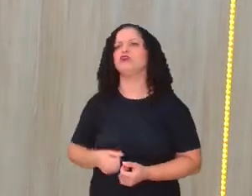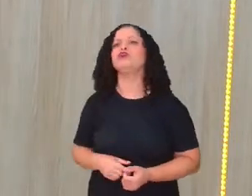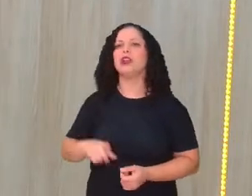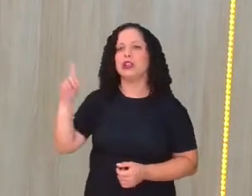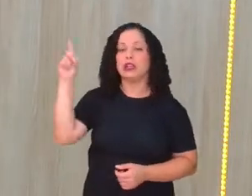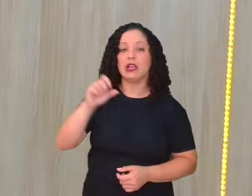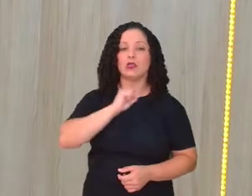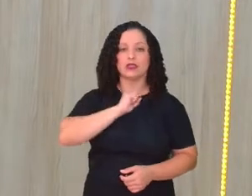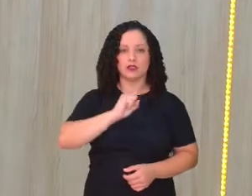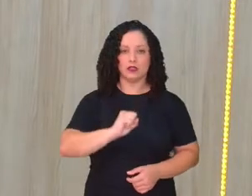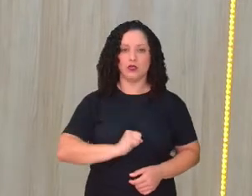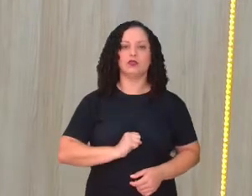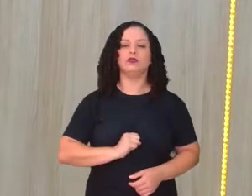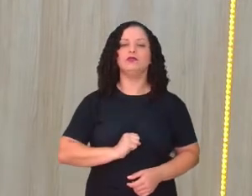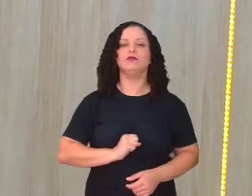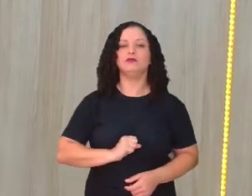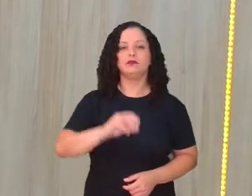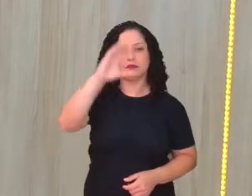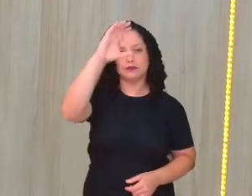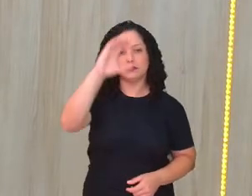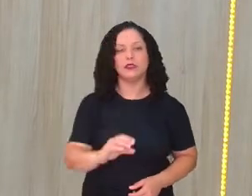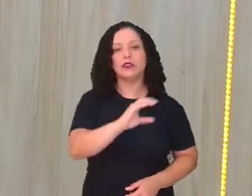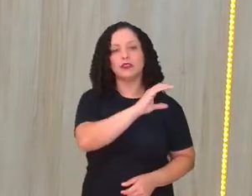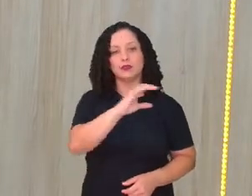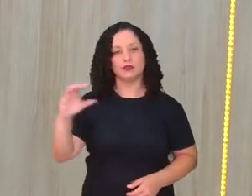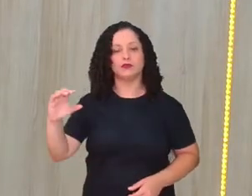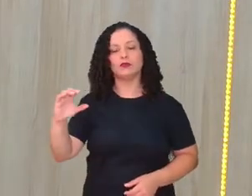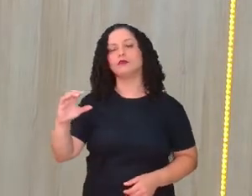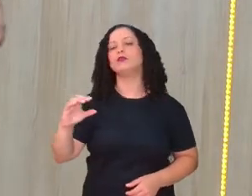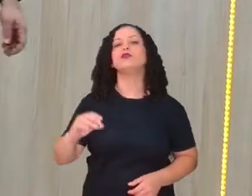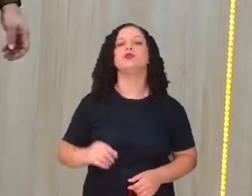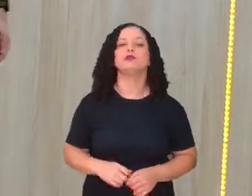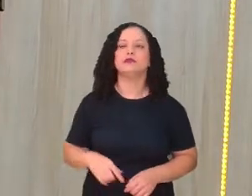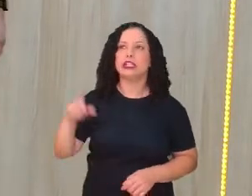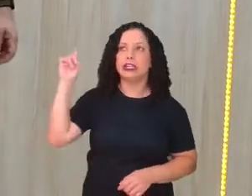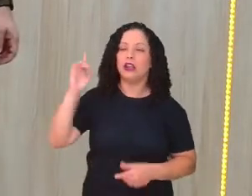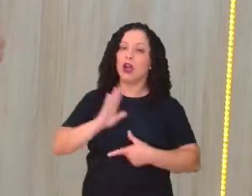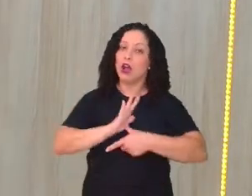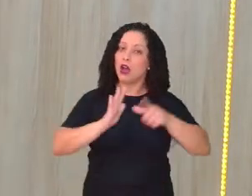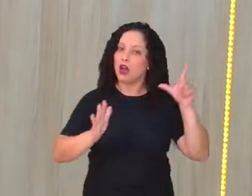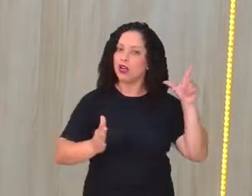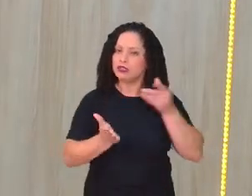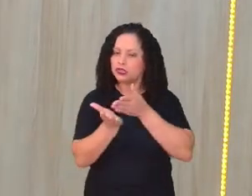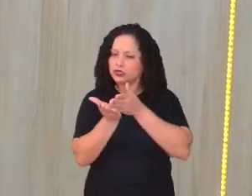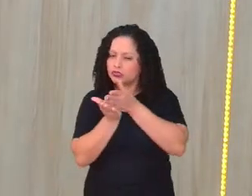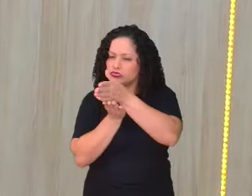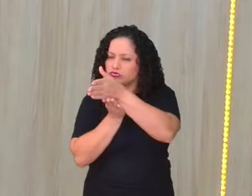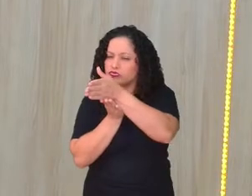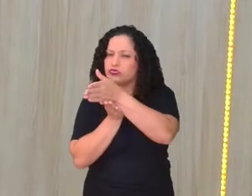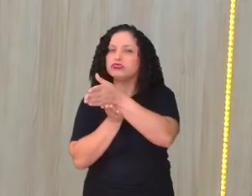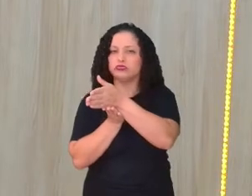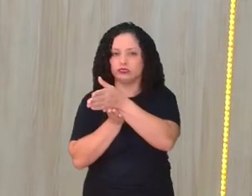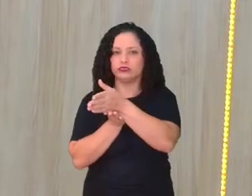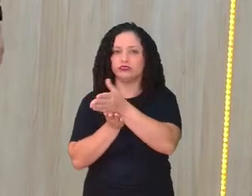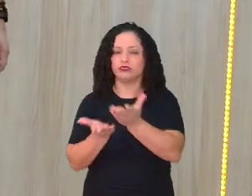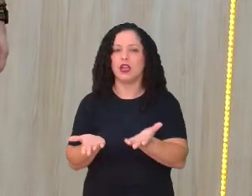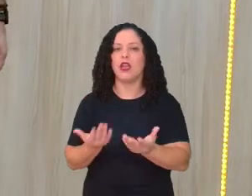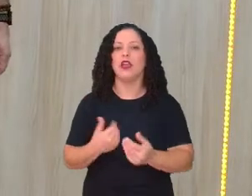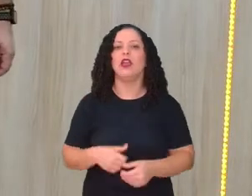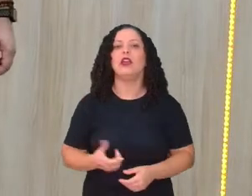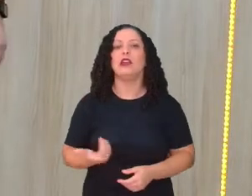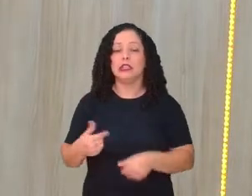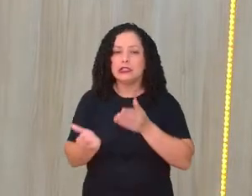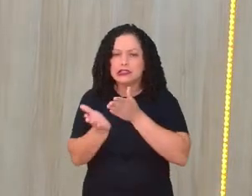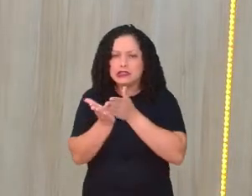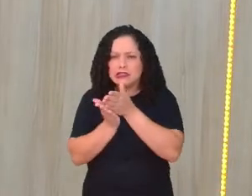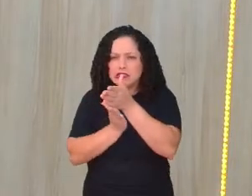monge agostiniano, ou seja, seguia ali a teologia, né, e as ideias do Santo Agostinho,